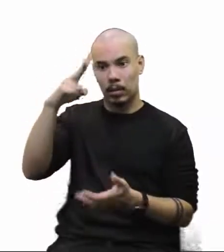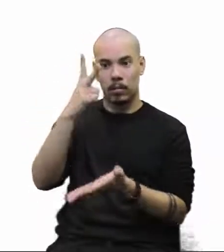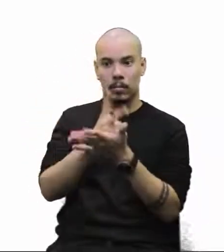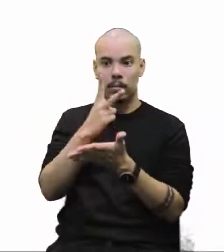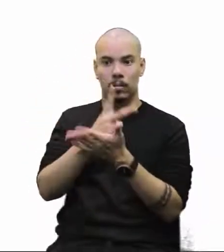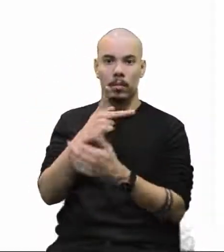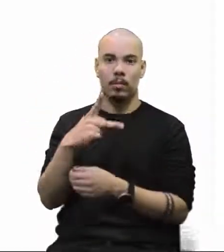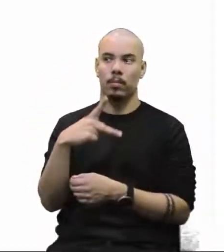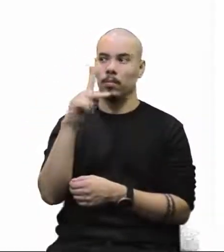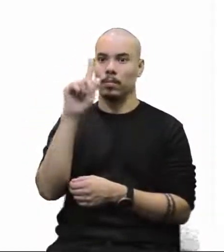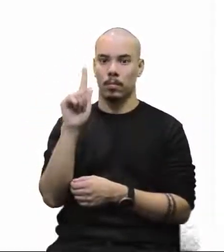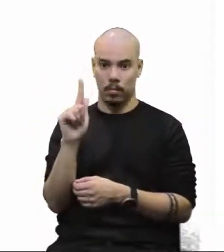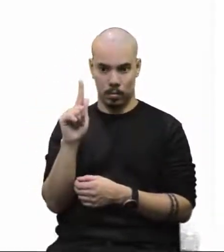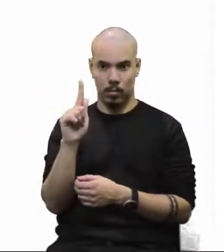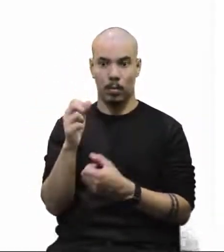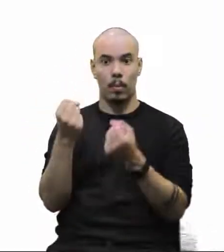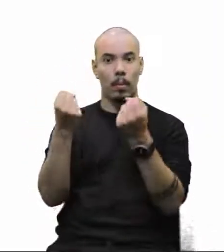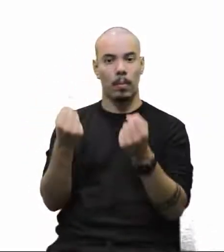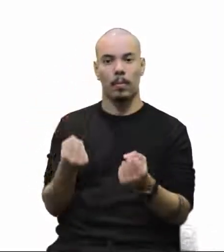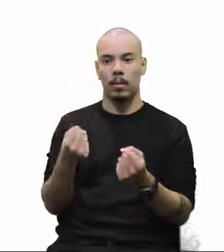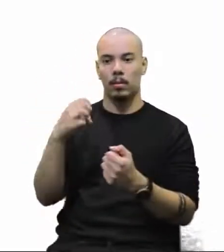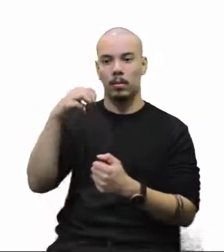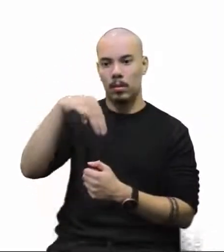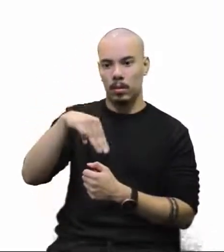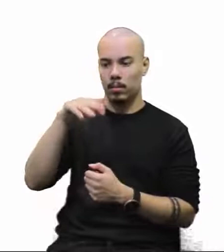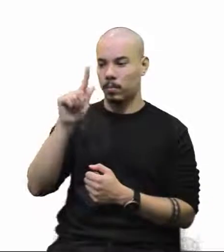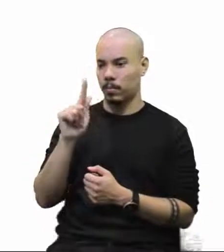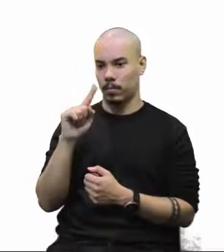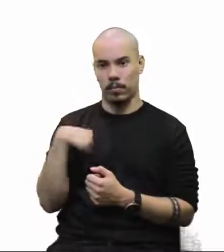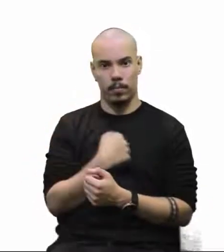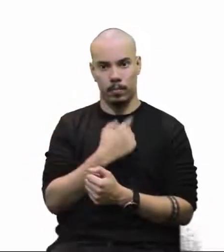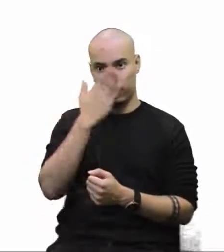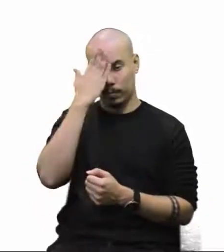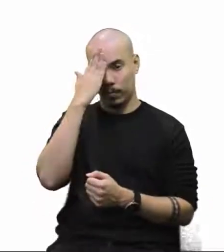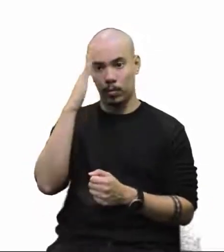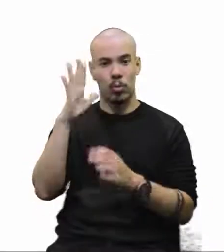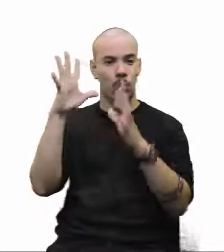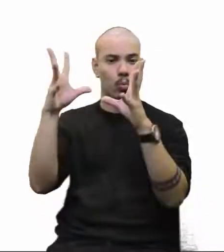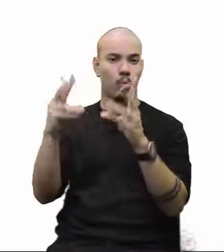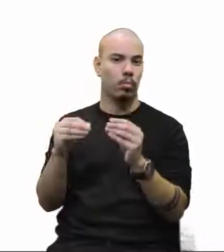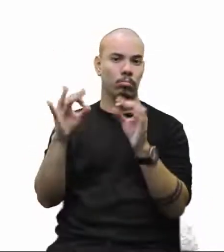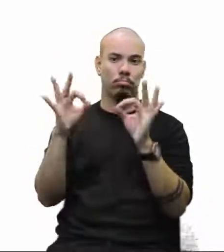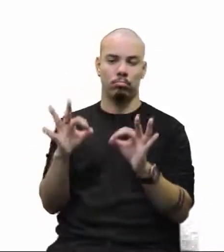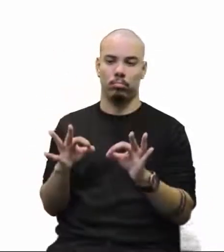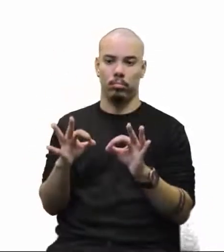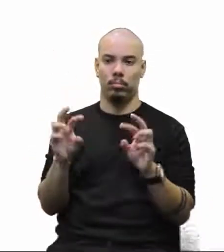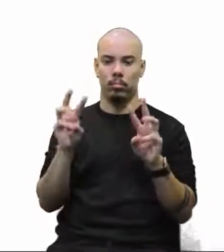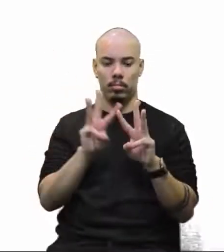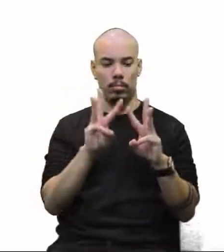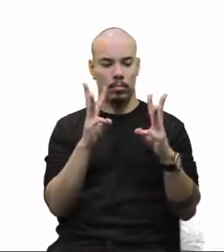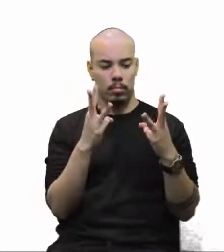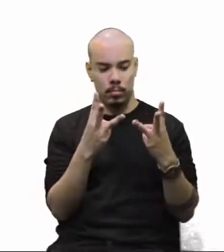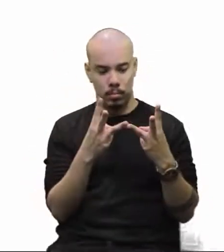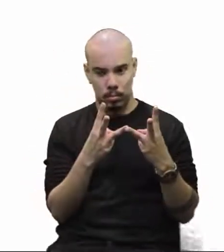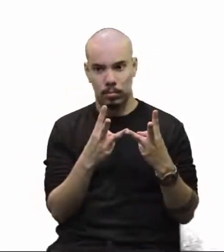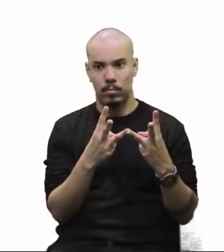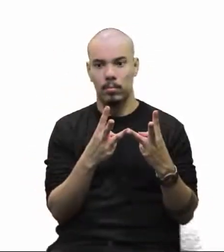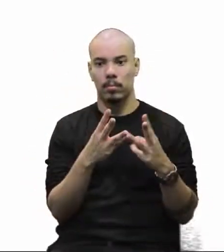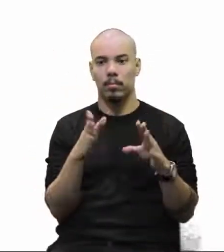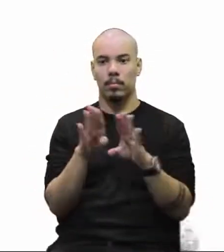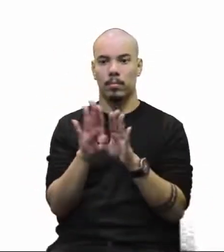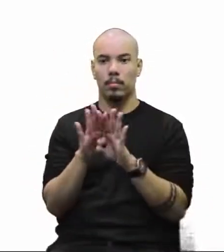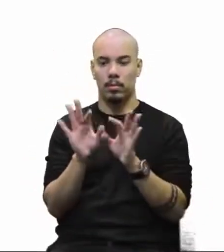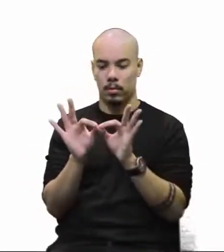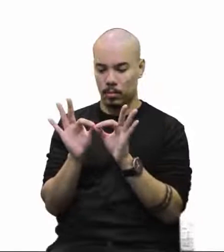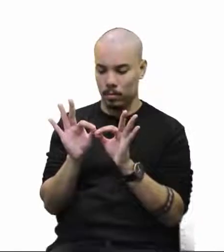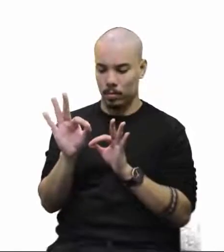dada em Newton. O peso é mg, massa vezes gravidade. E o restante está tudo certinho, né? Massa está em quilogramas, distância